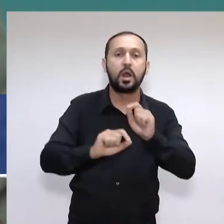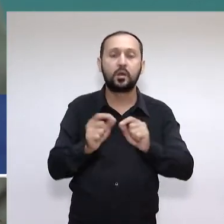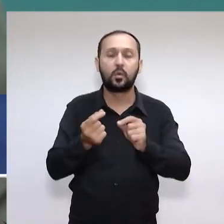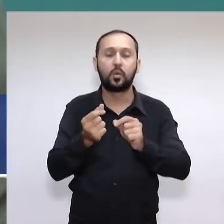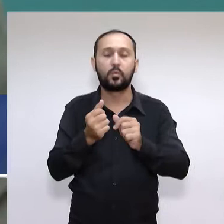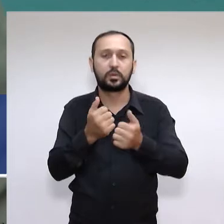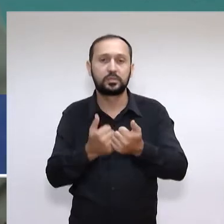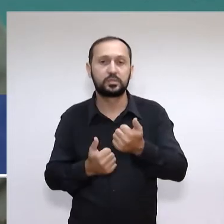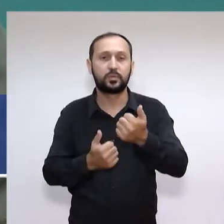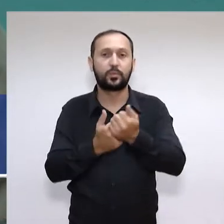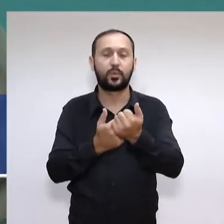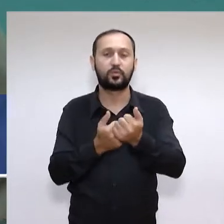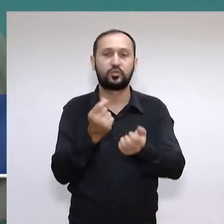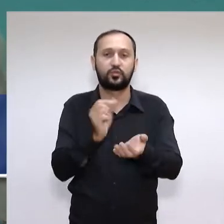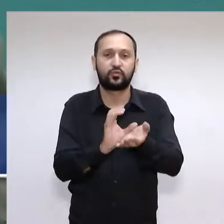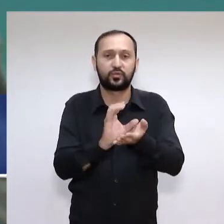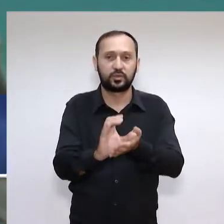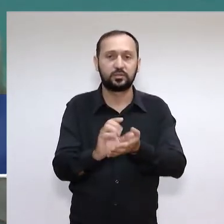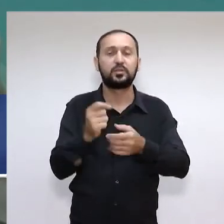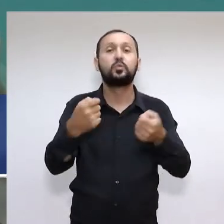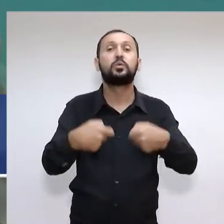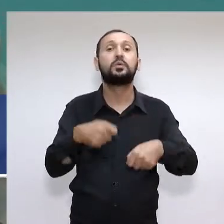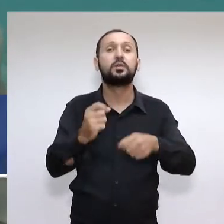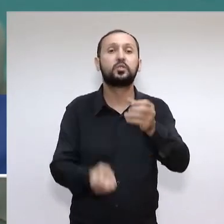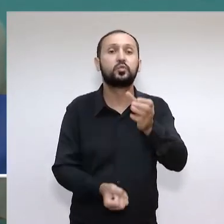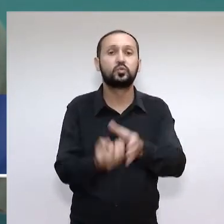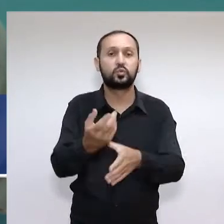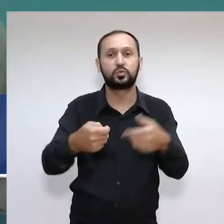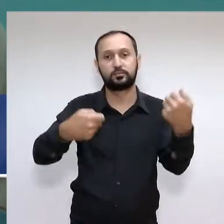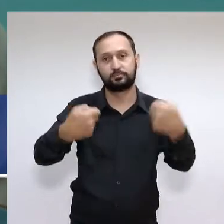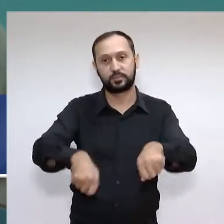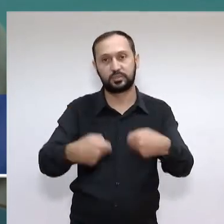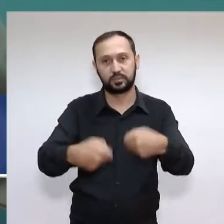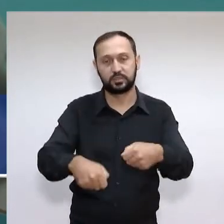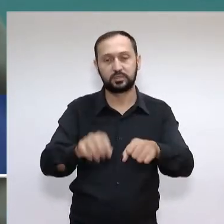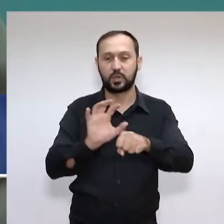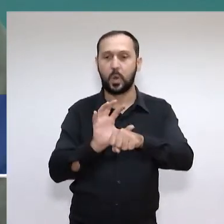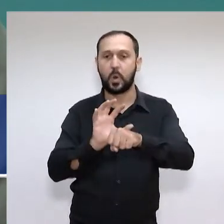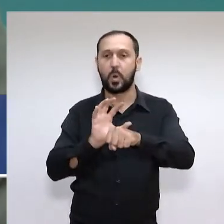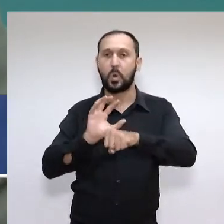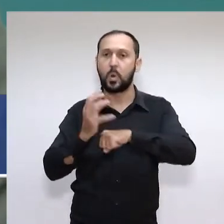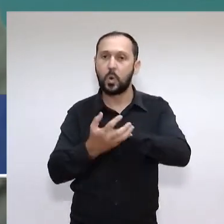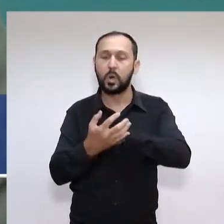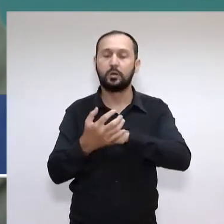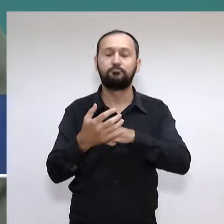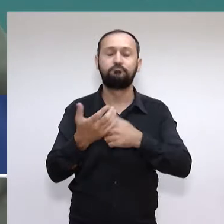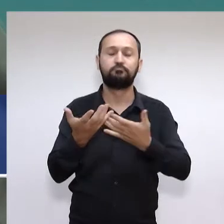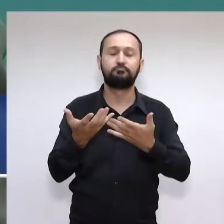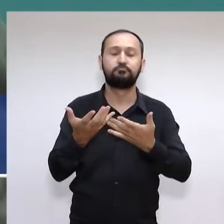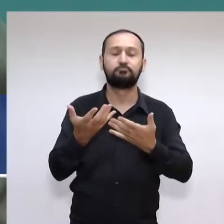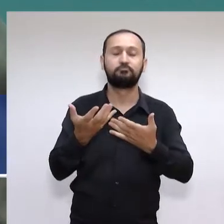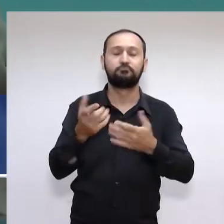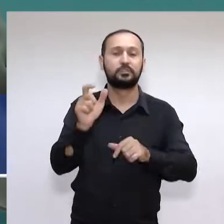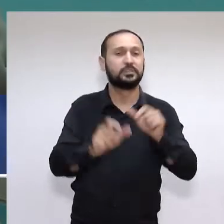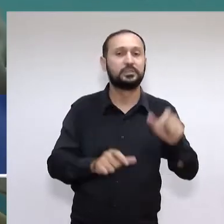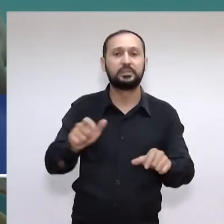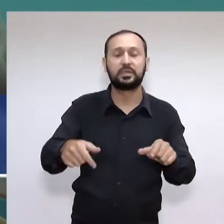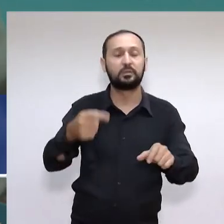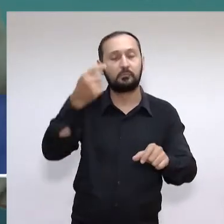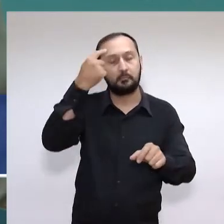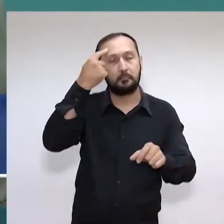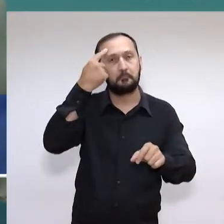poder fazer esses aportes financeiros e poder atender às demandas que surgem, então, com o Covid-19, que